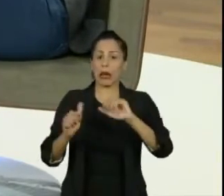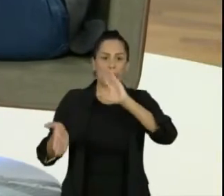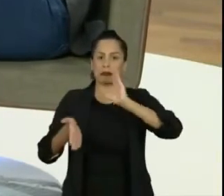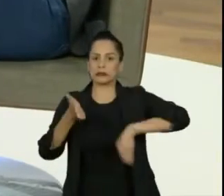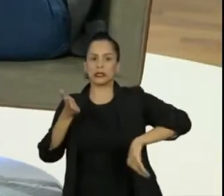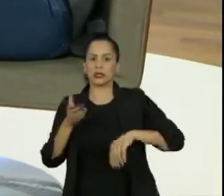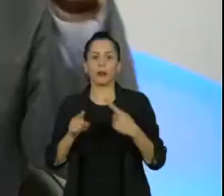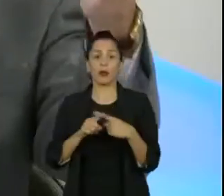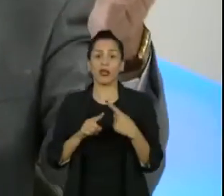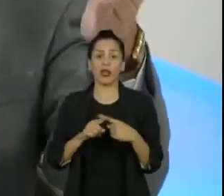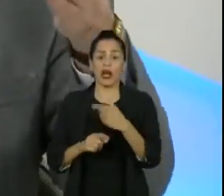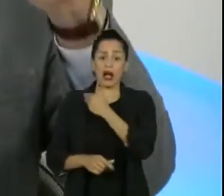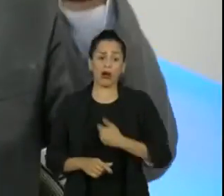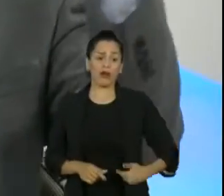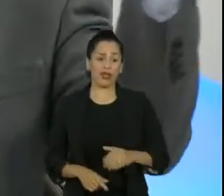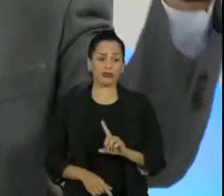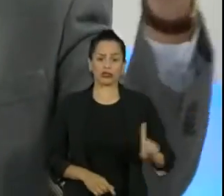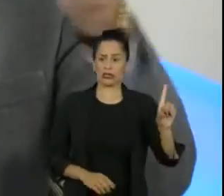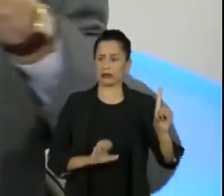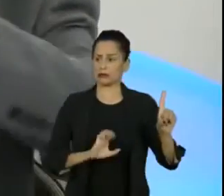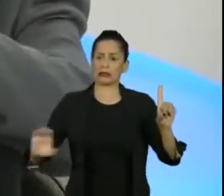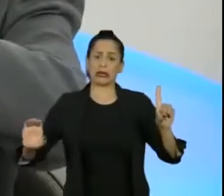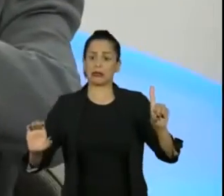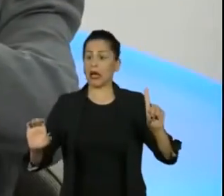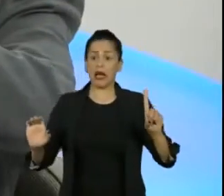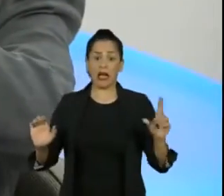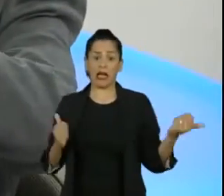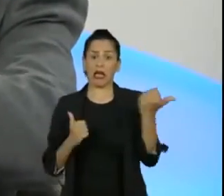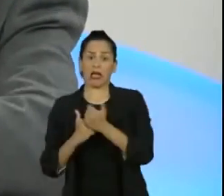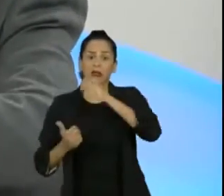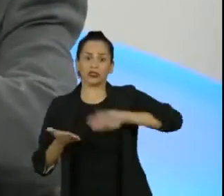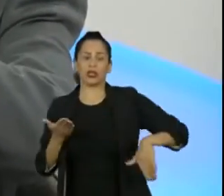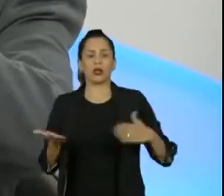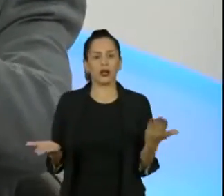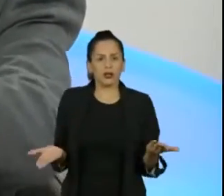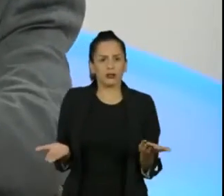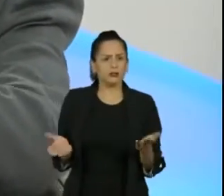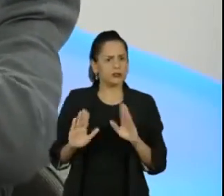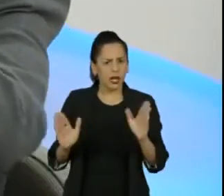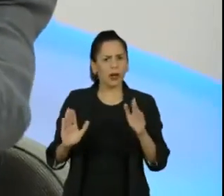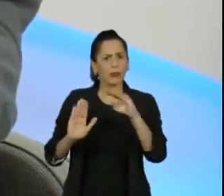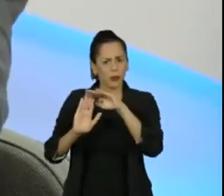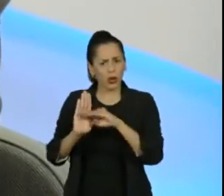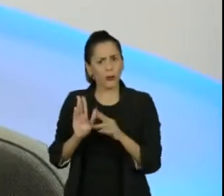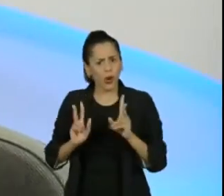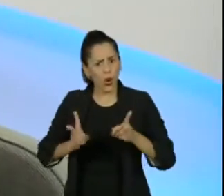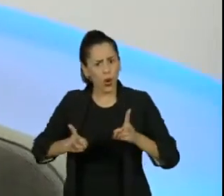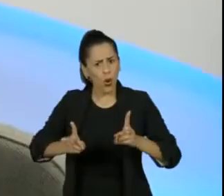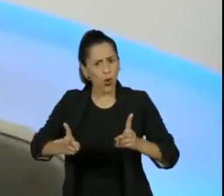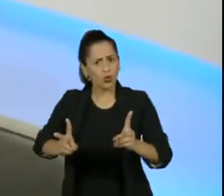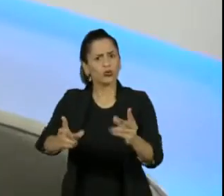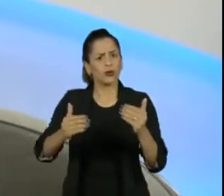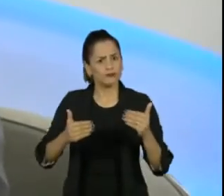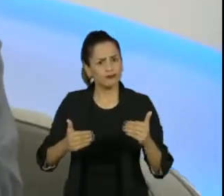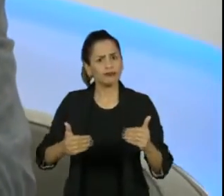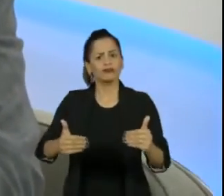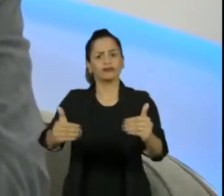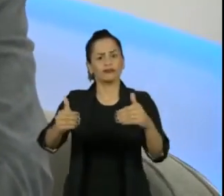e o outro era de esquerda, ou era... O programa é dar continuidade, é aperfeiçoar, é planejar um programa de